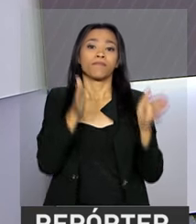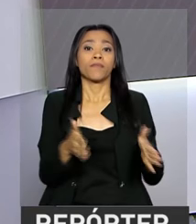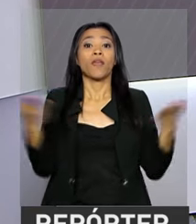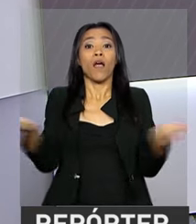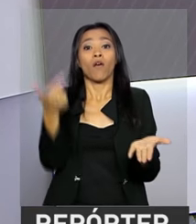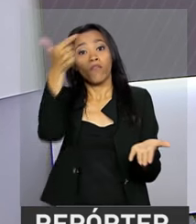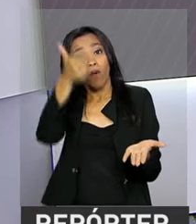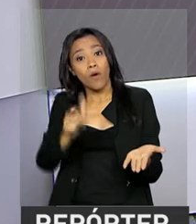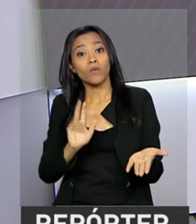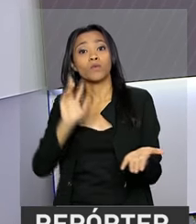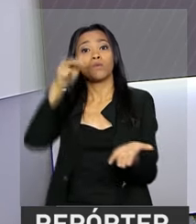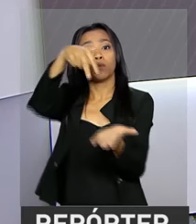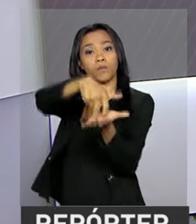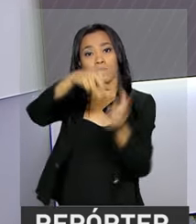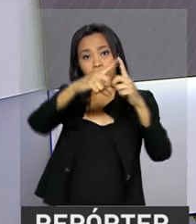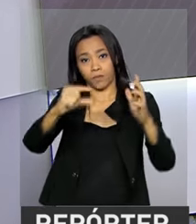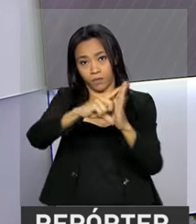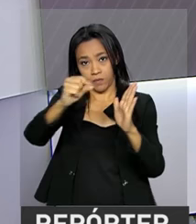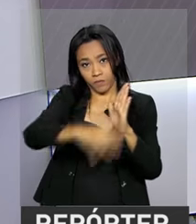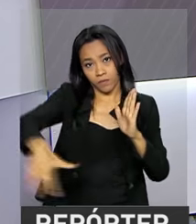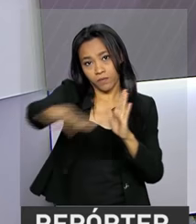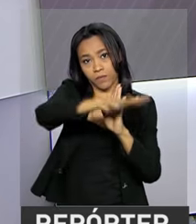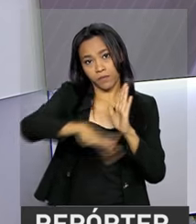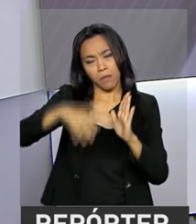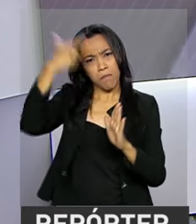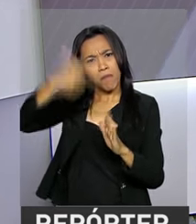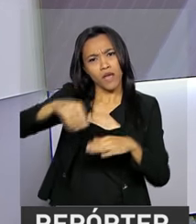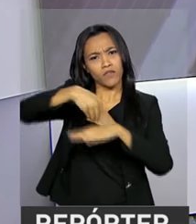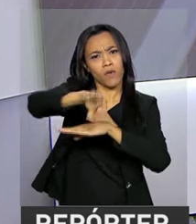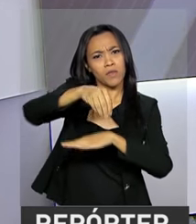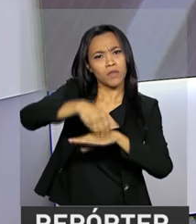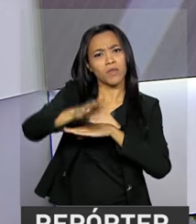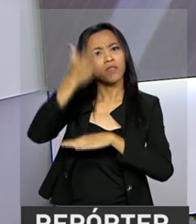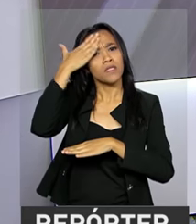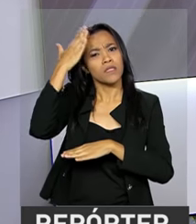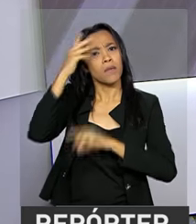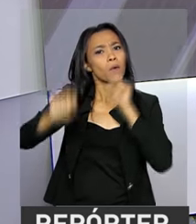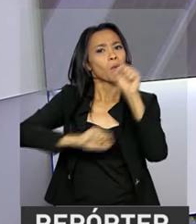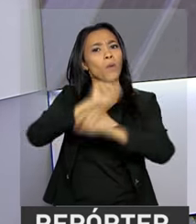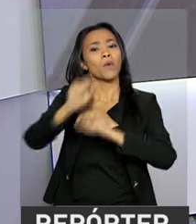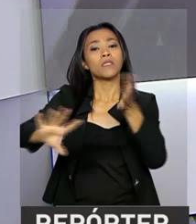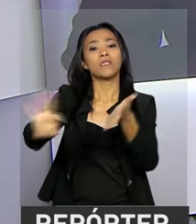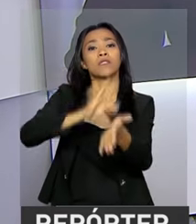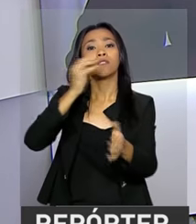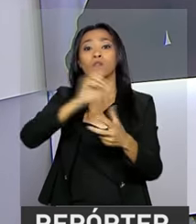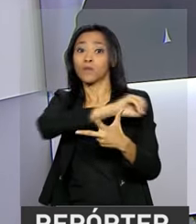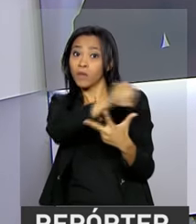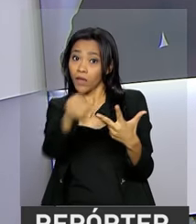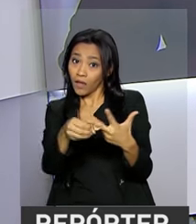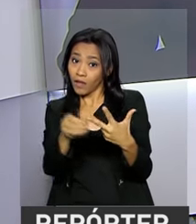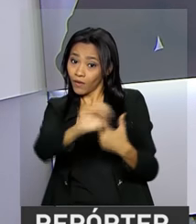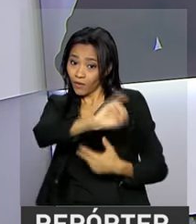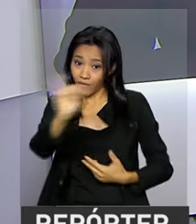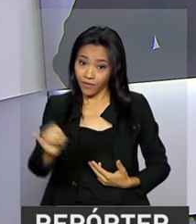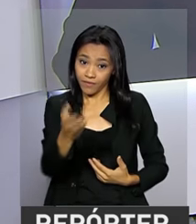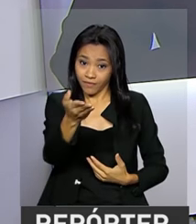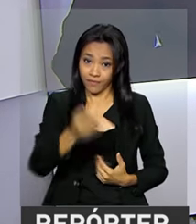Palácio Planalto, ao vivo com o repórter João Pedro Neto, que traz mais informações para a gente sobre as inscrições do Enem. Olá,